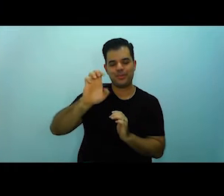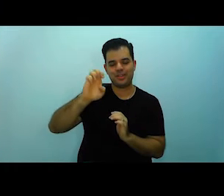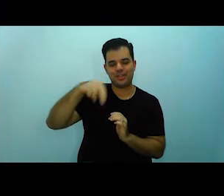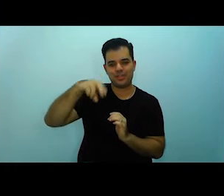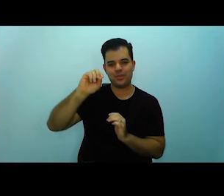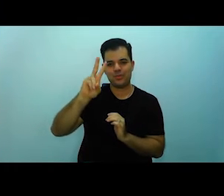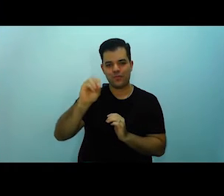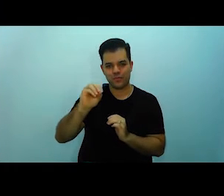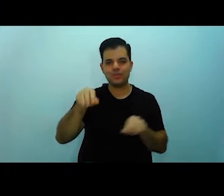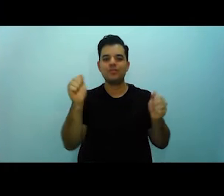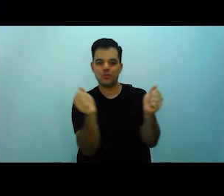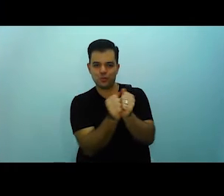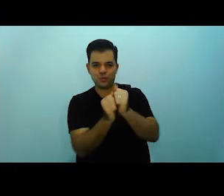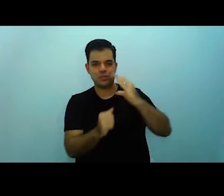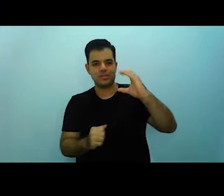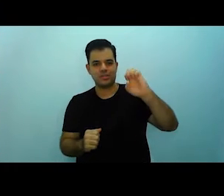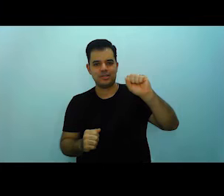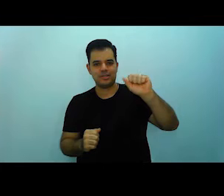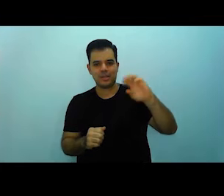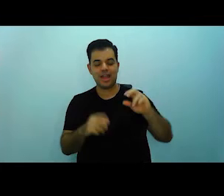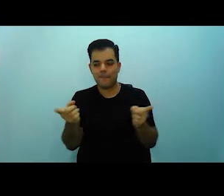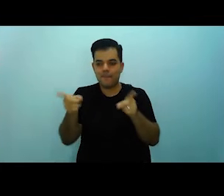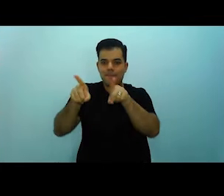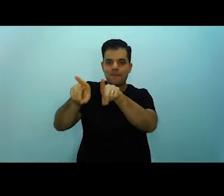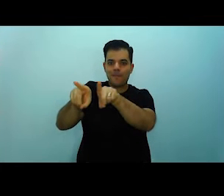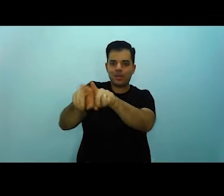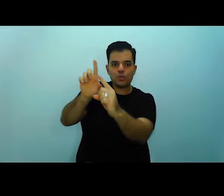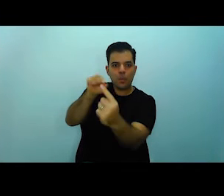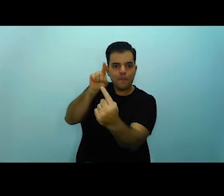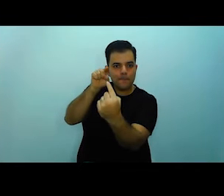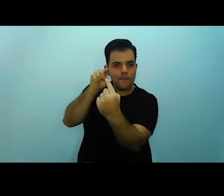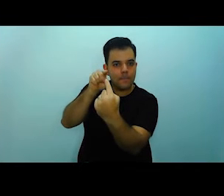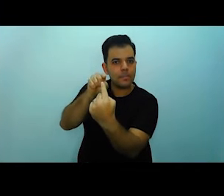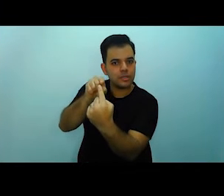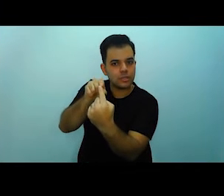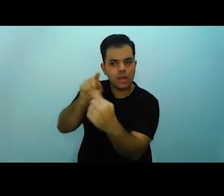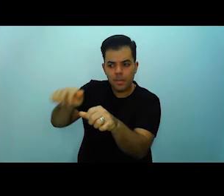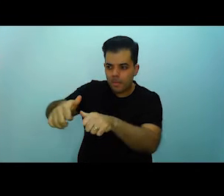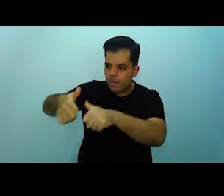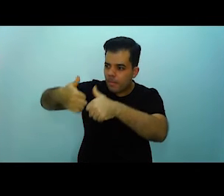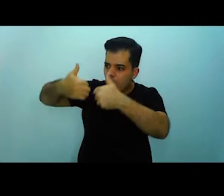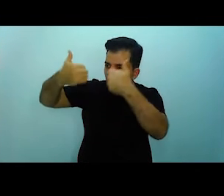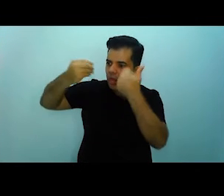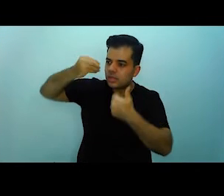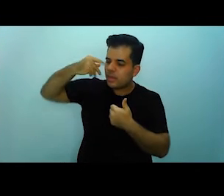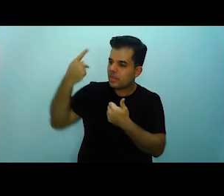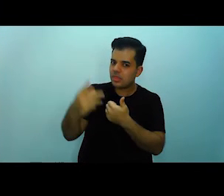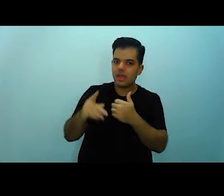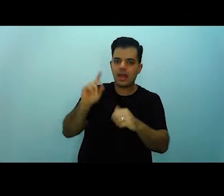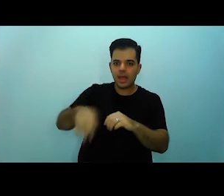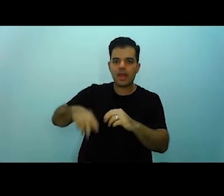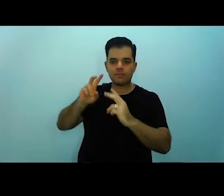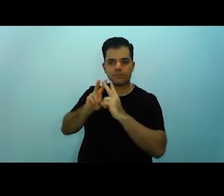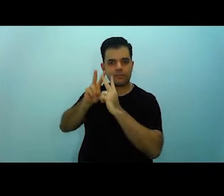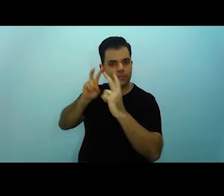eles estabelecem aí uma parceria com o objetivo de melhorar a experiência do atendimento online da pessoa